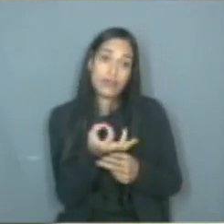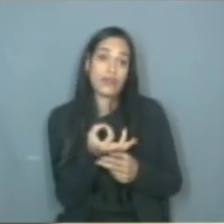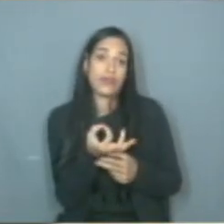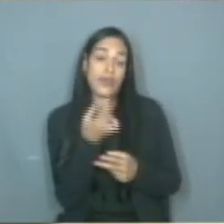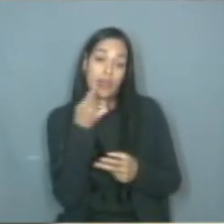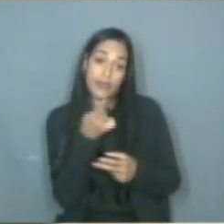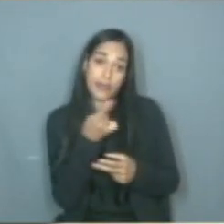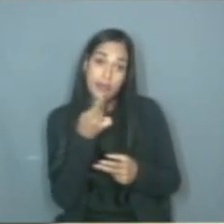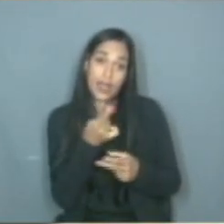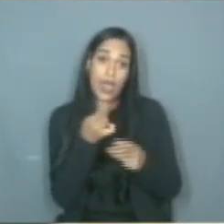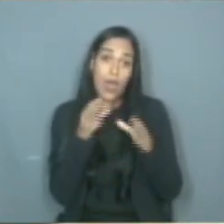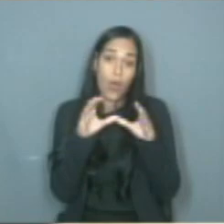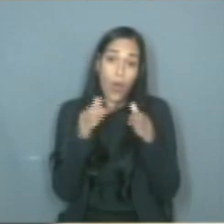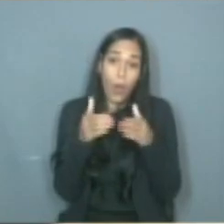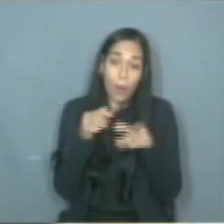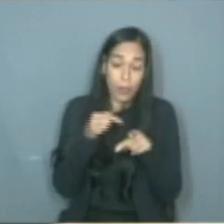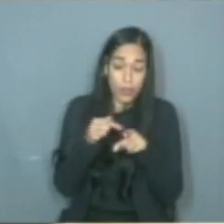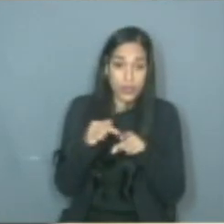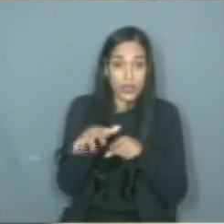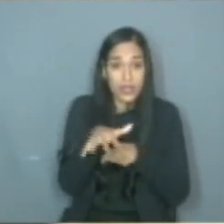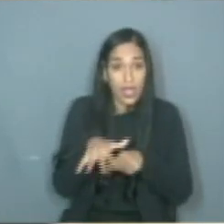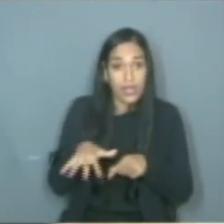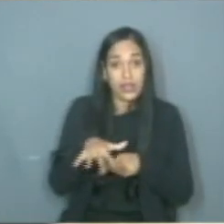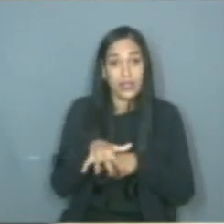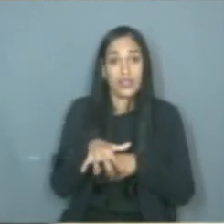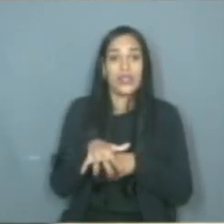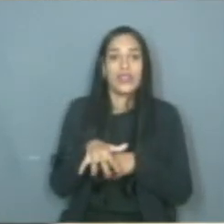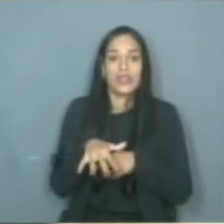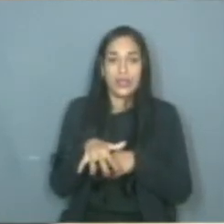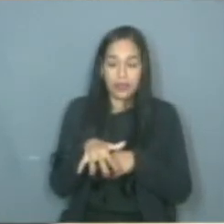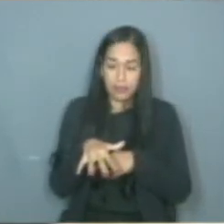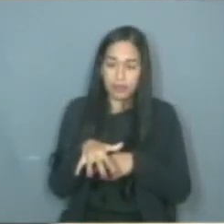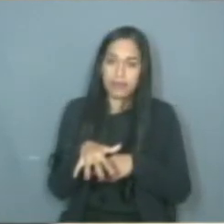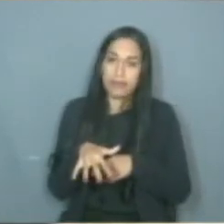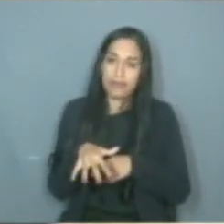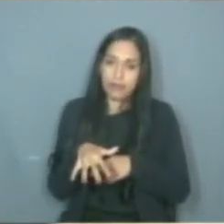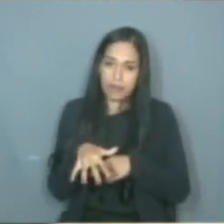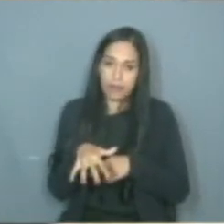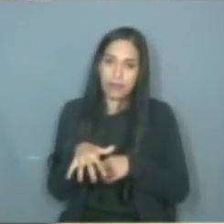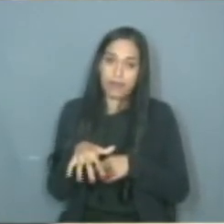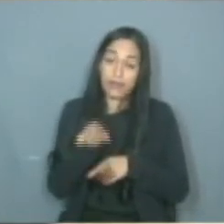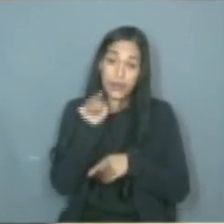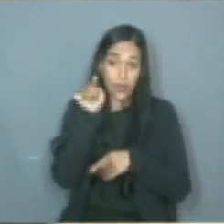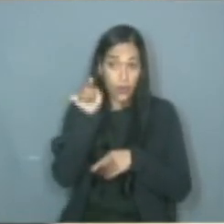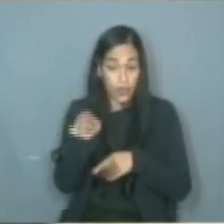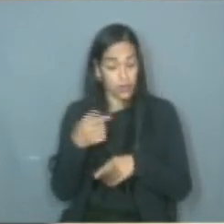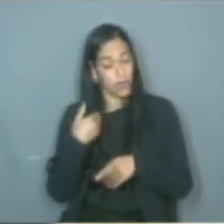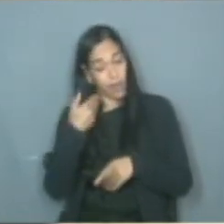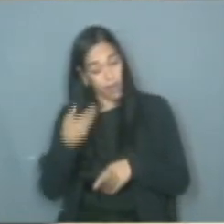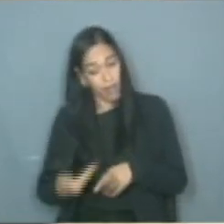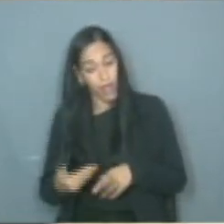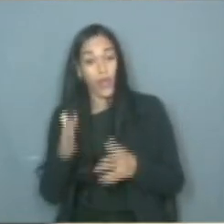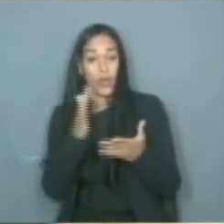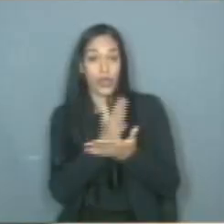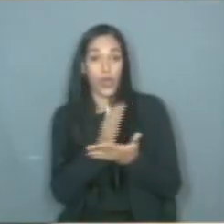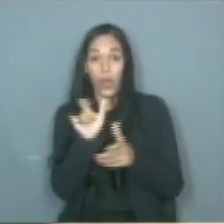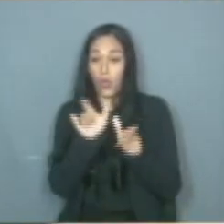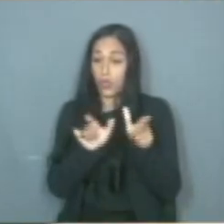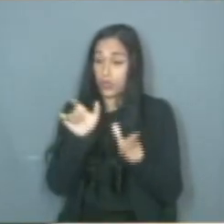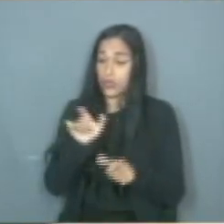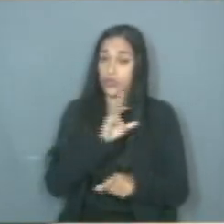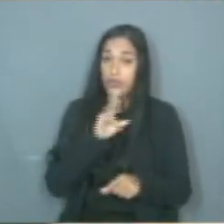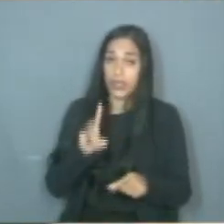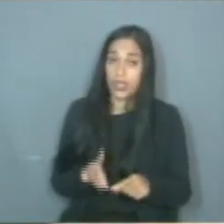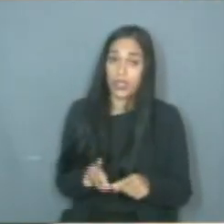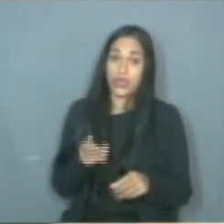à comunidade, como não é o papel frio apenas de você fazer. Você, eu e alguns vereadores aqui